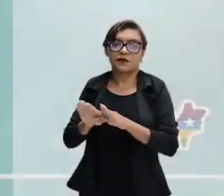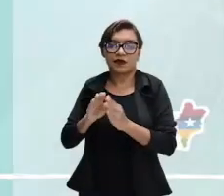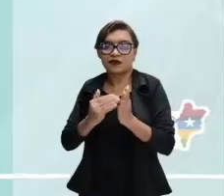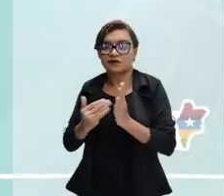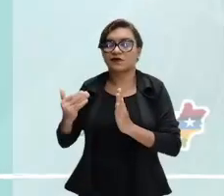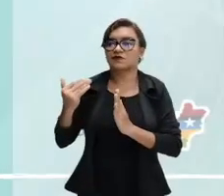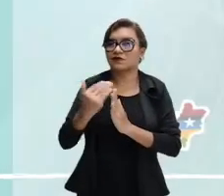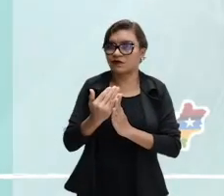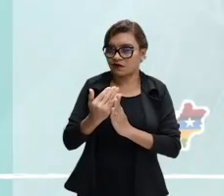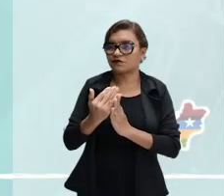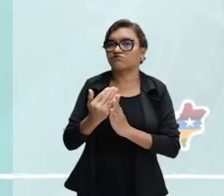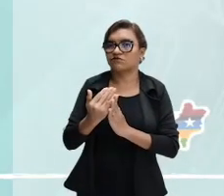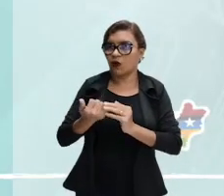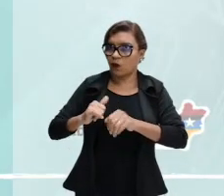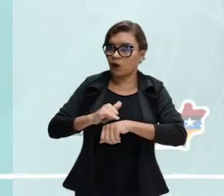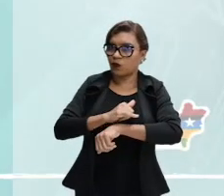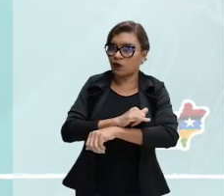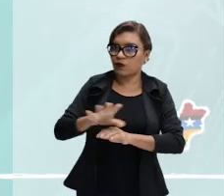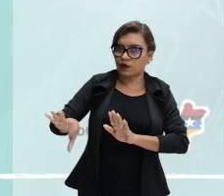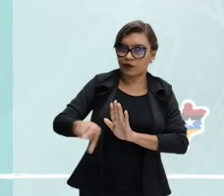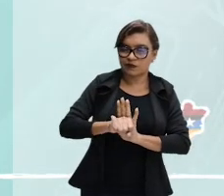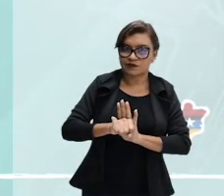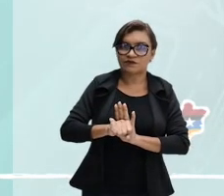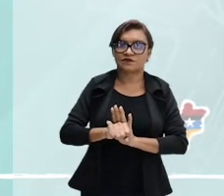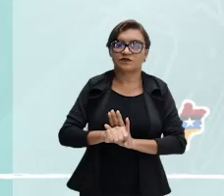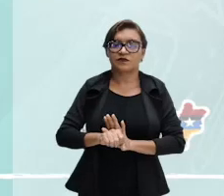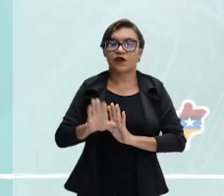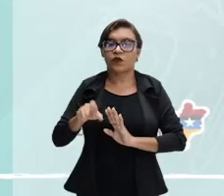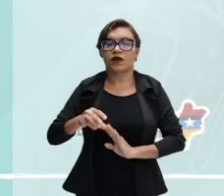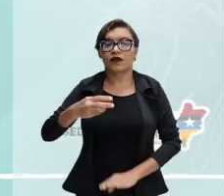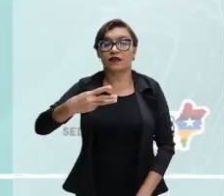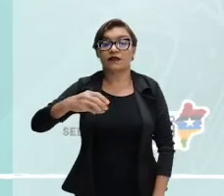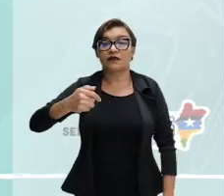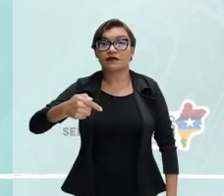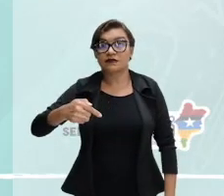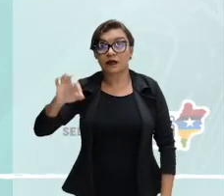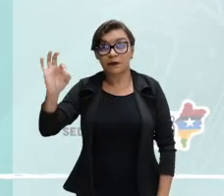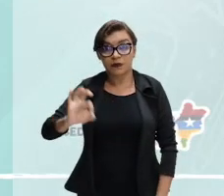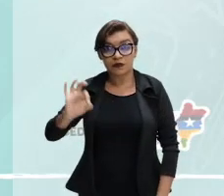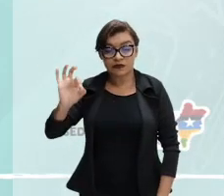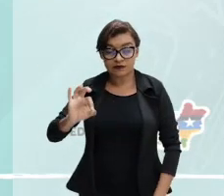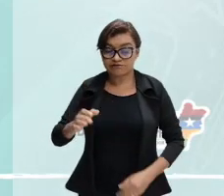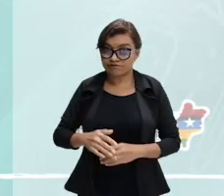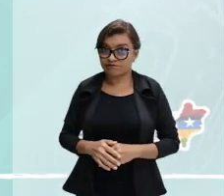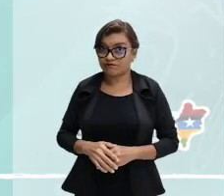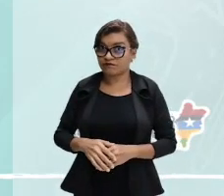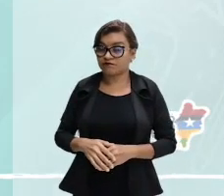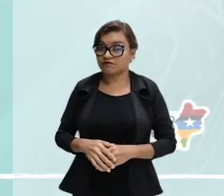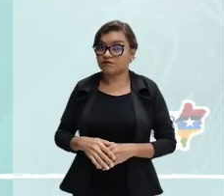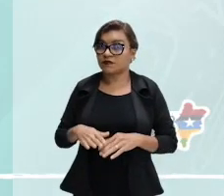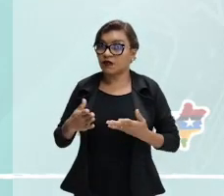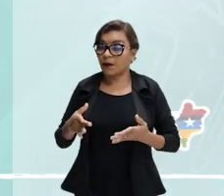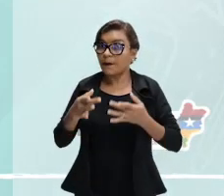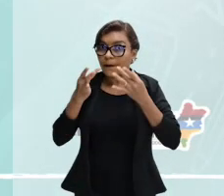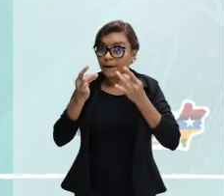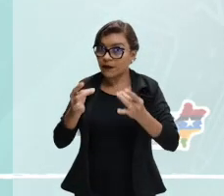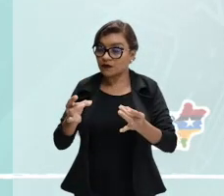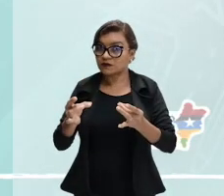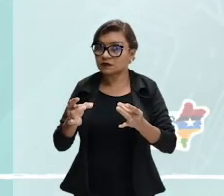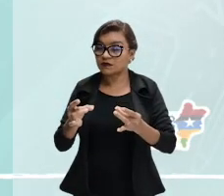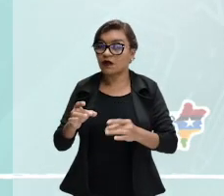também adquirir uma certa obesidade. A chance é de 37%. Então percebam a questão